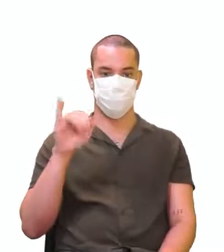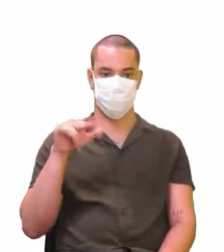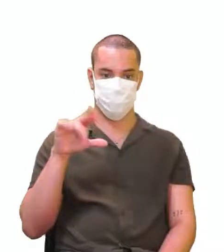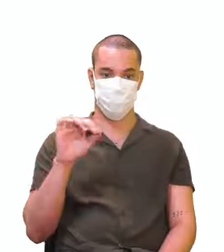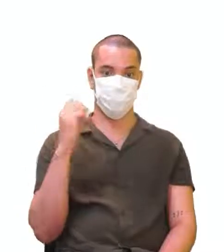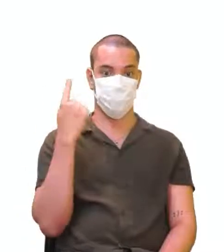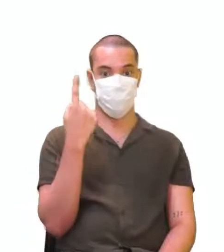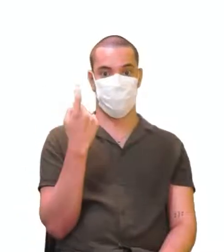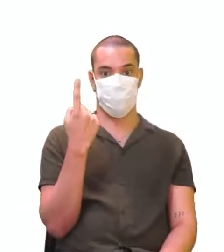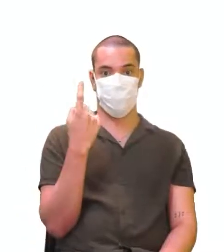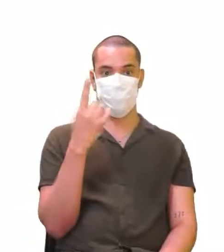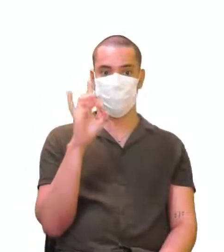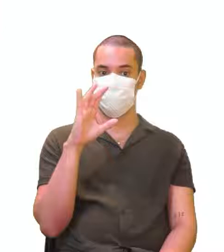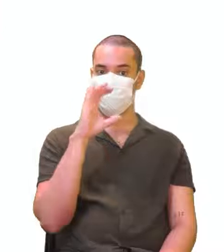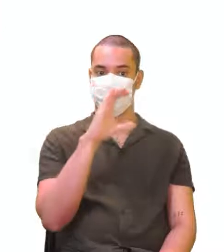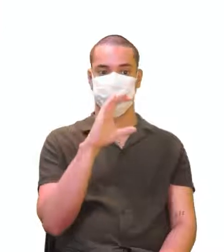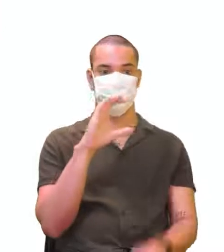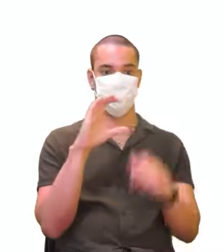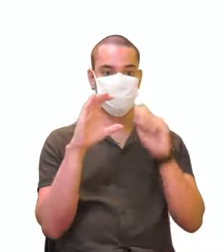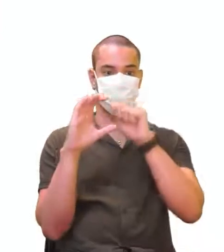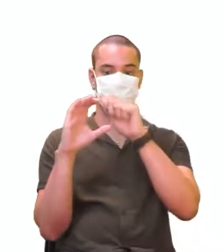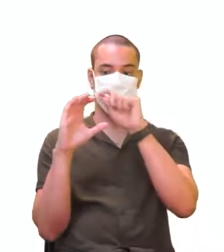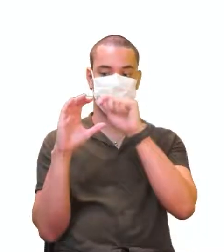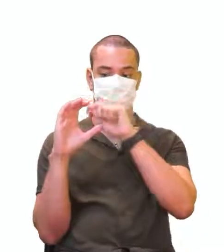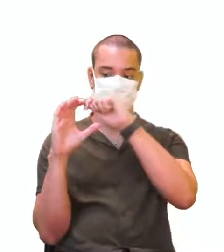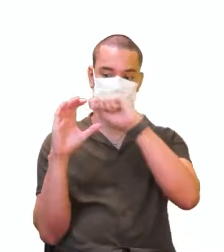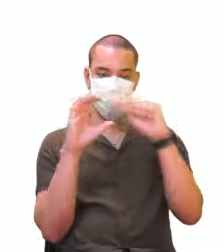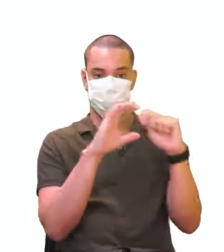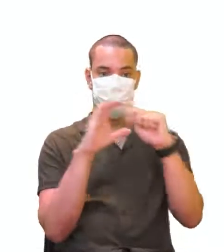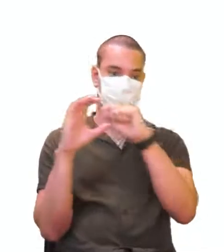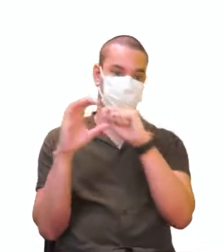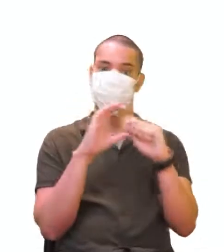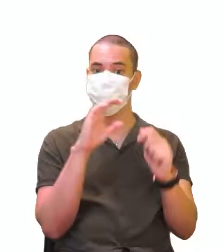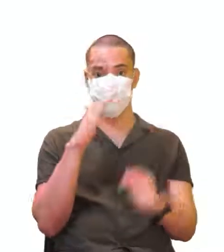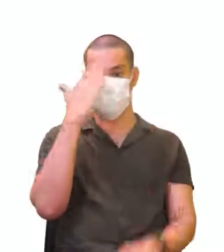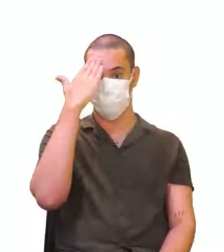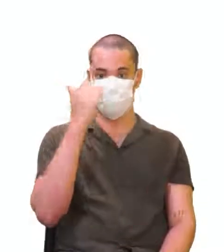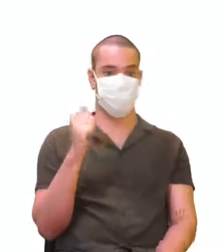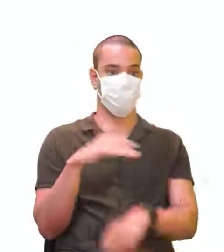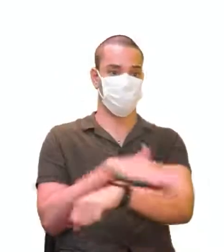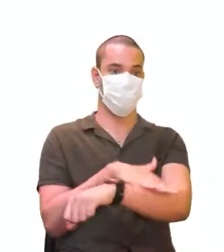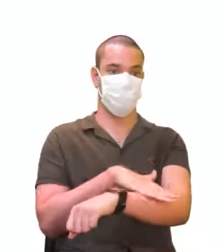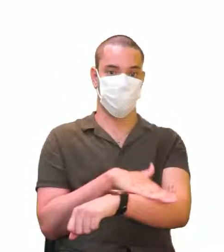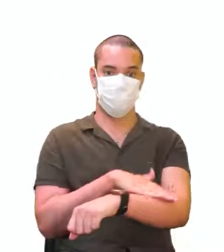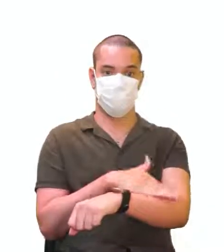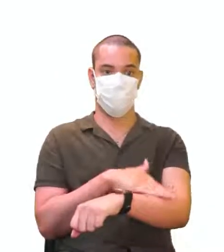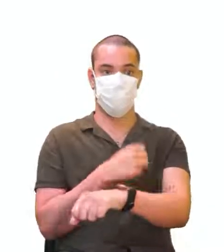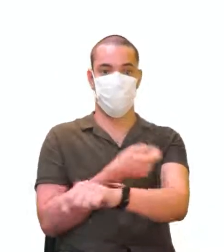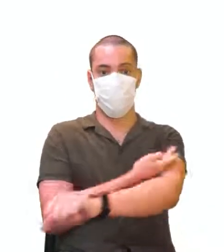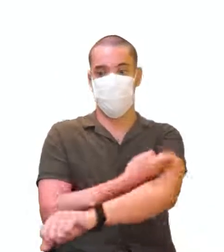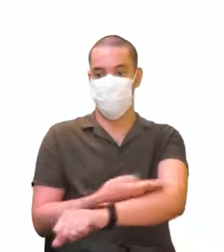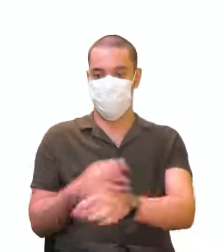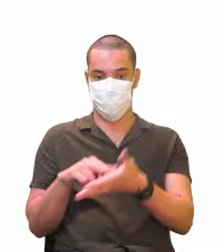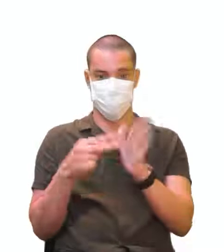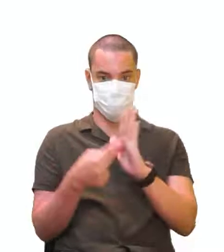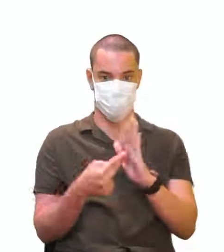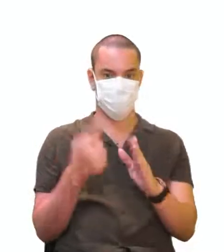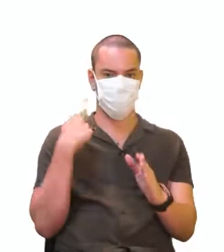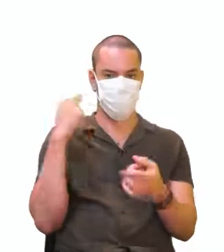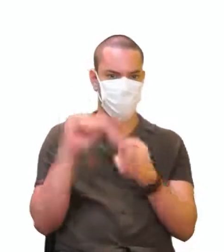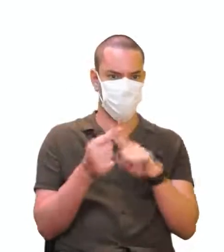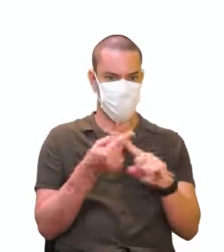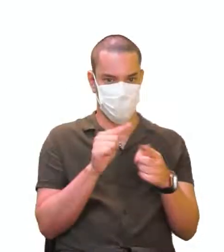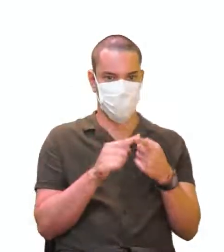uma única combinação. Se ele for Czão, Azinho, ele vai ser o albino. Então, você vendo a combinação entre os alelos